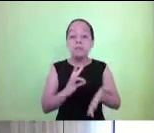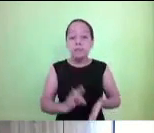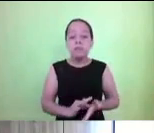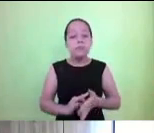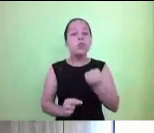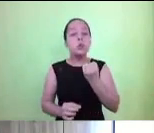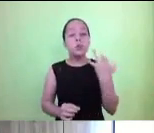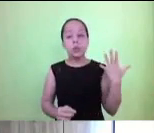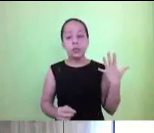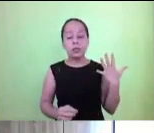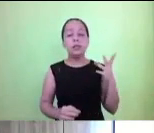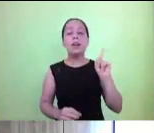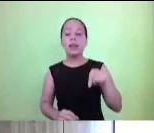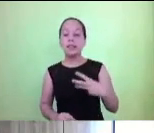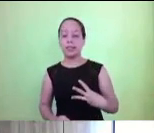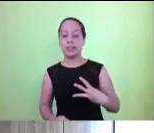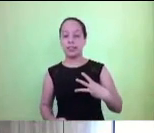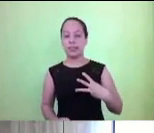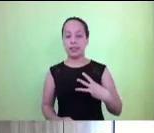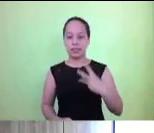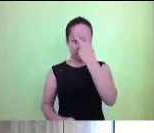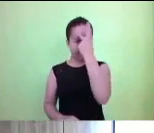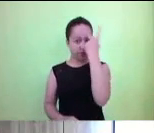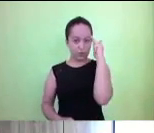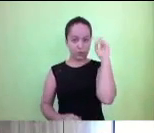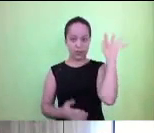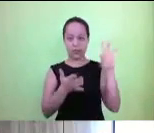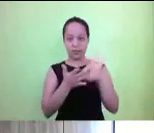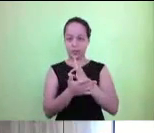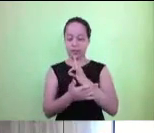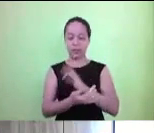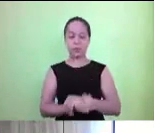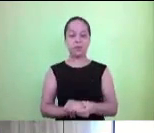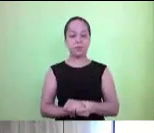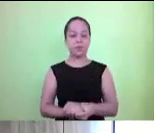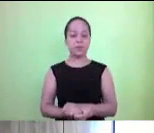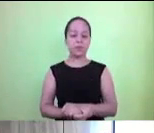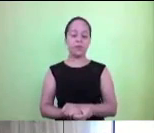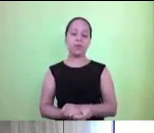Número de inscritos 3. Número de vagas 1.